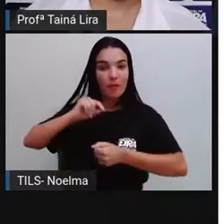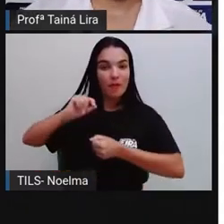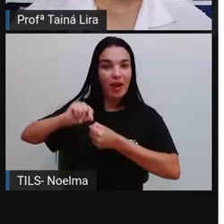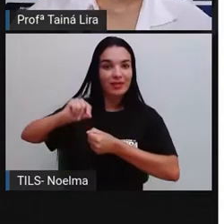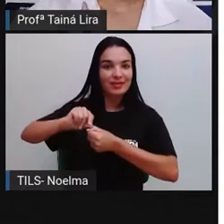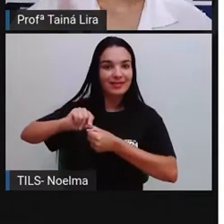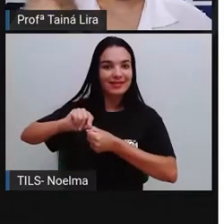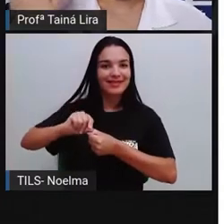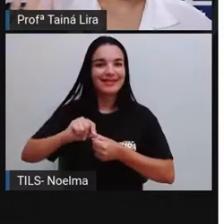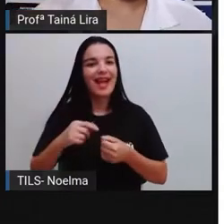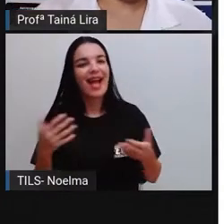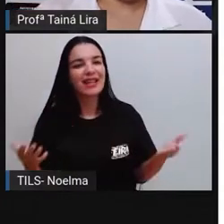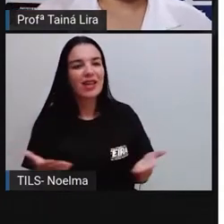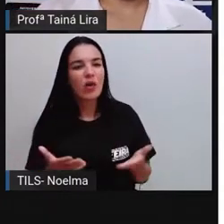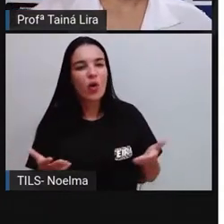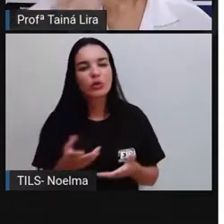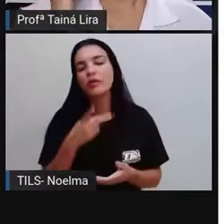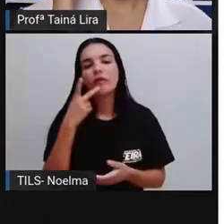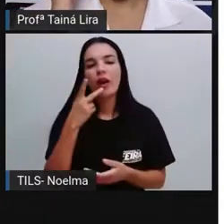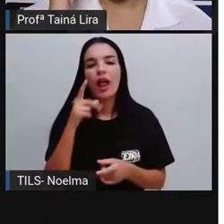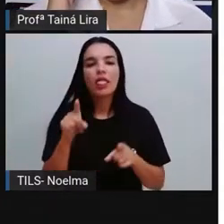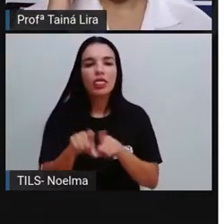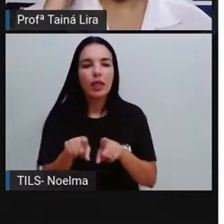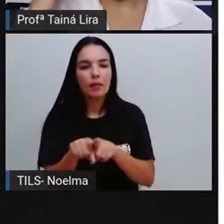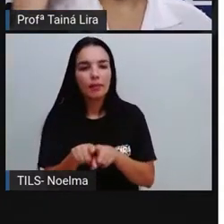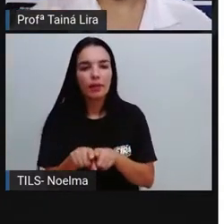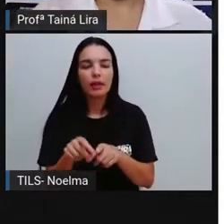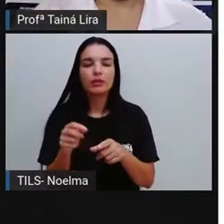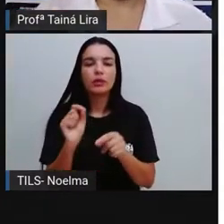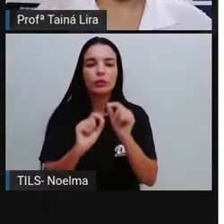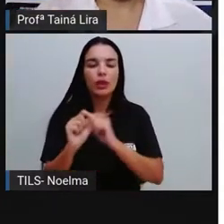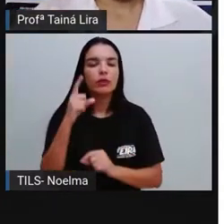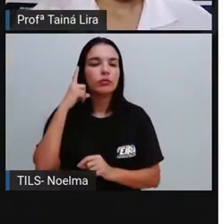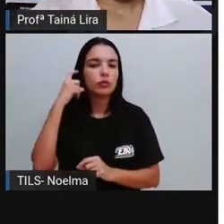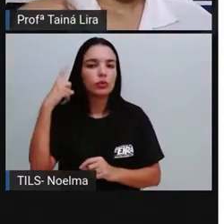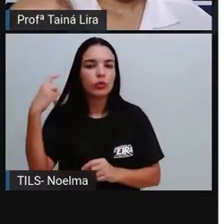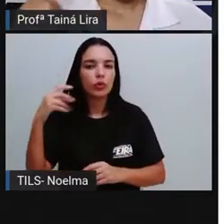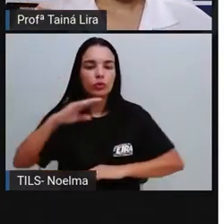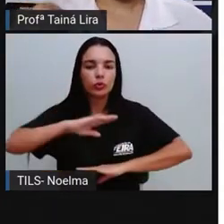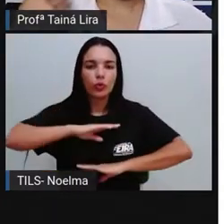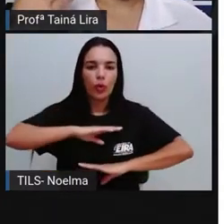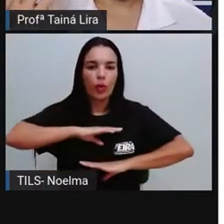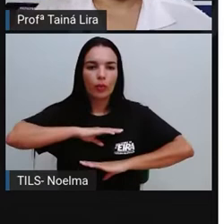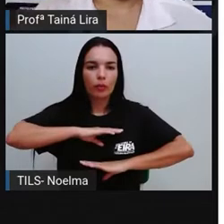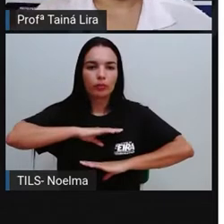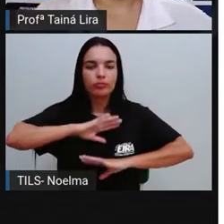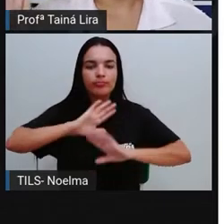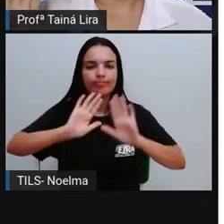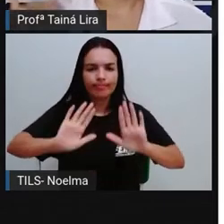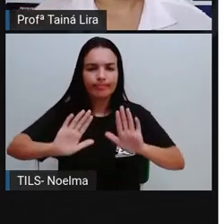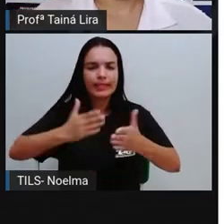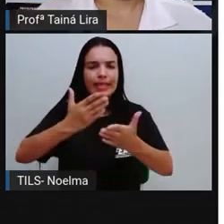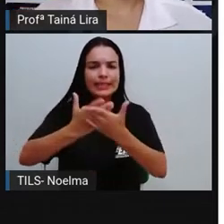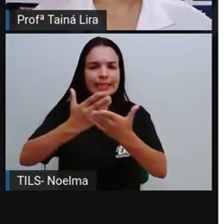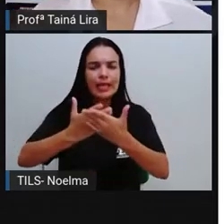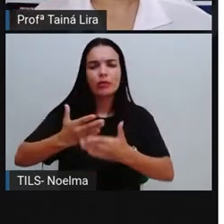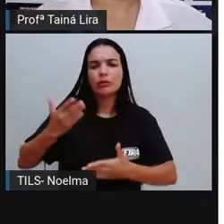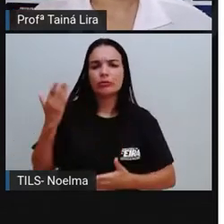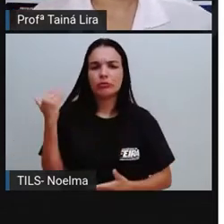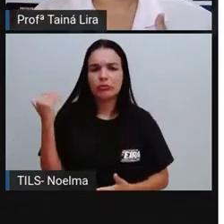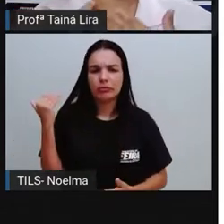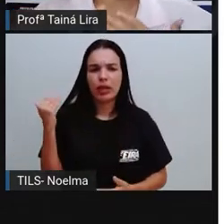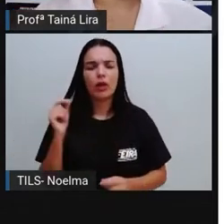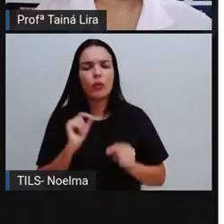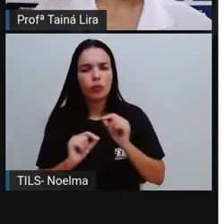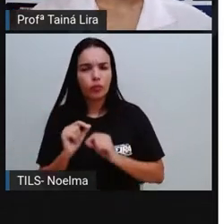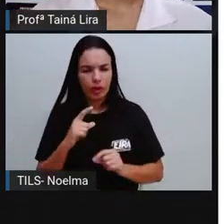falar mais um pouquinho sobre os sons. Então, nas aulas, né, anteriores, nós já